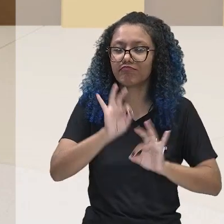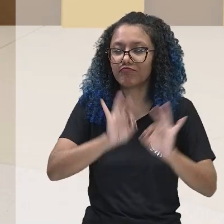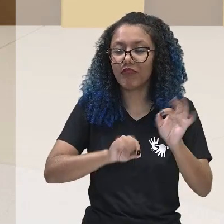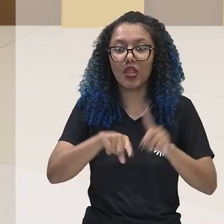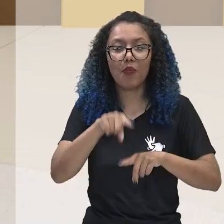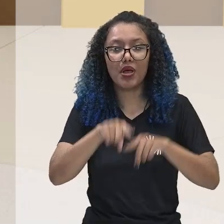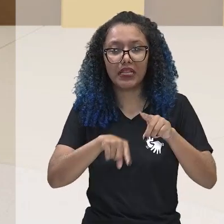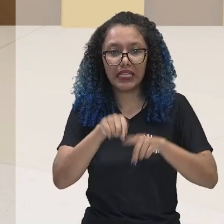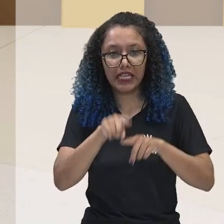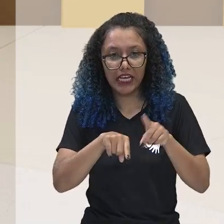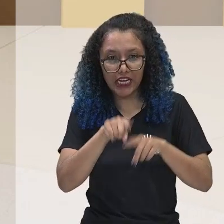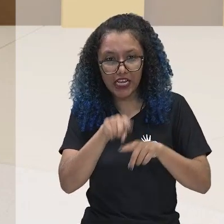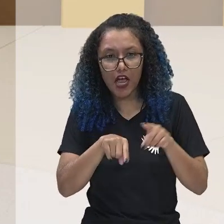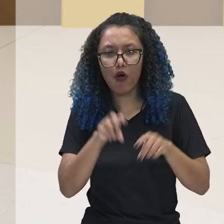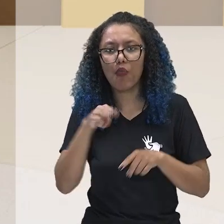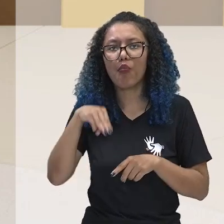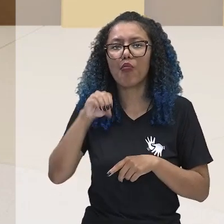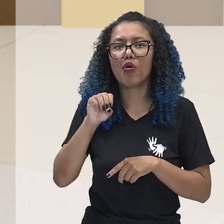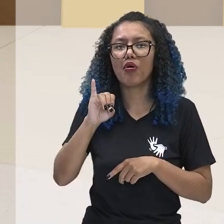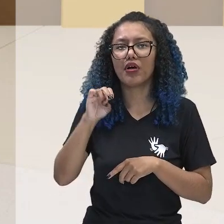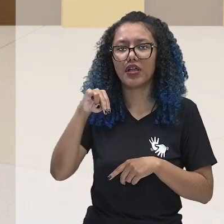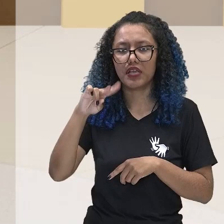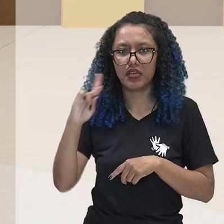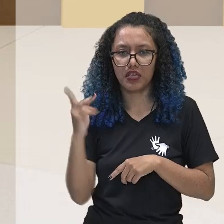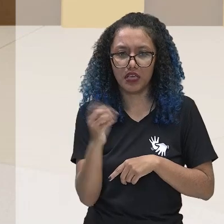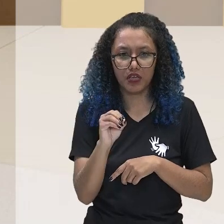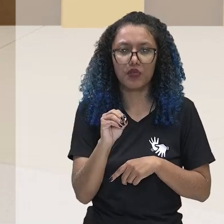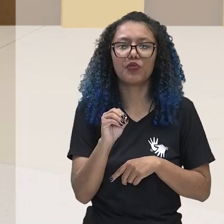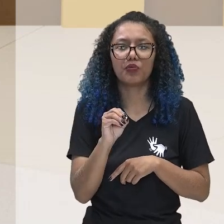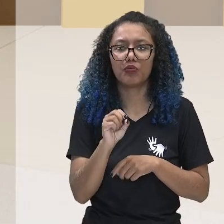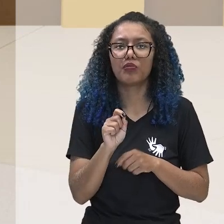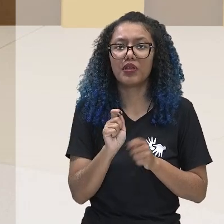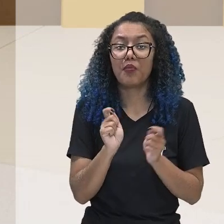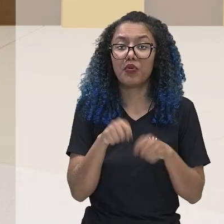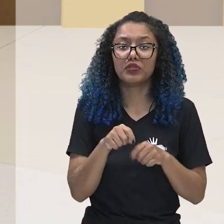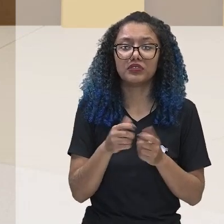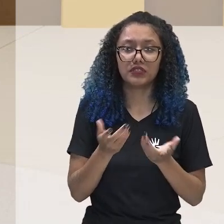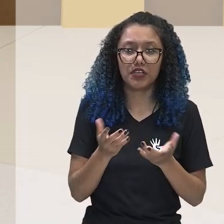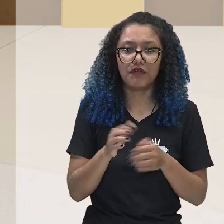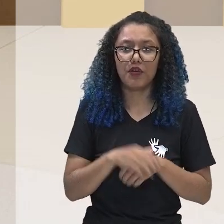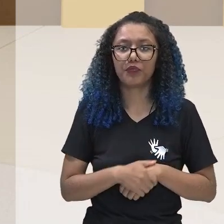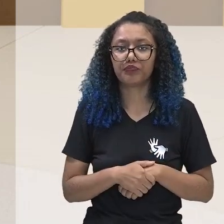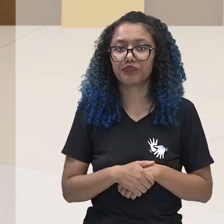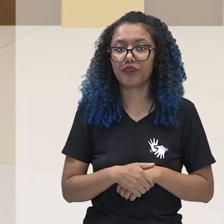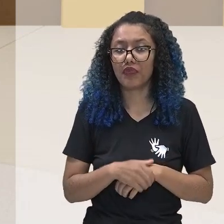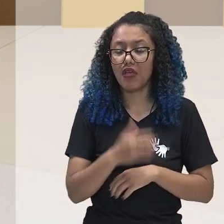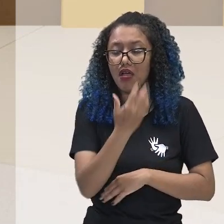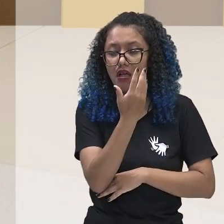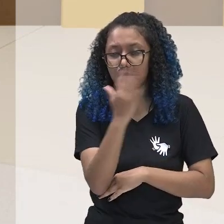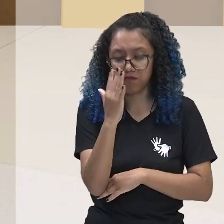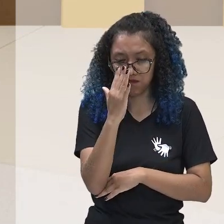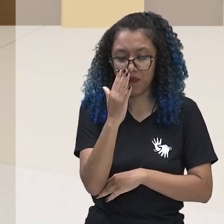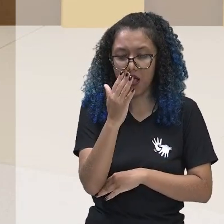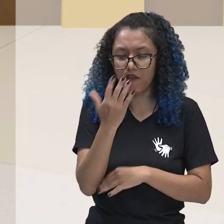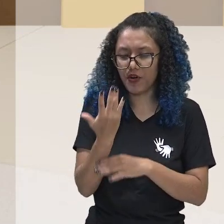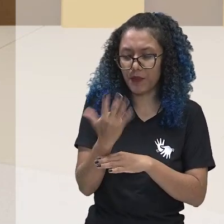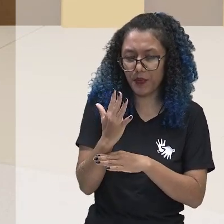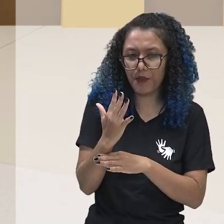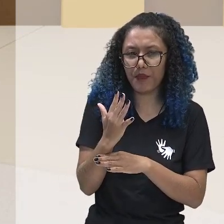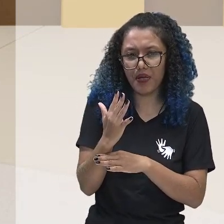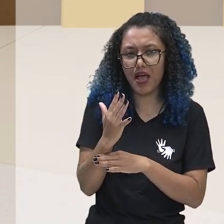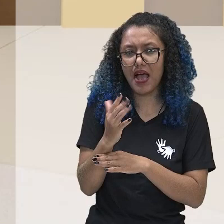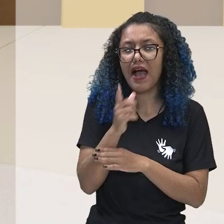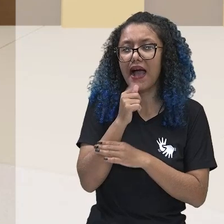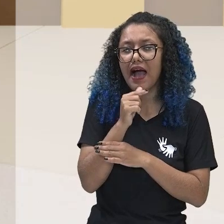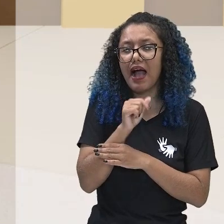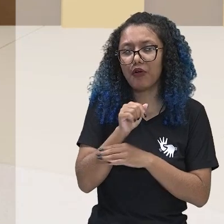água, que por sua vez ia direto aí para as plantações, garantindo assim um sustento da família. Olha só que legal. E